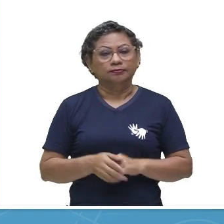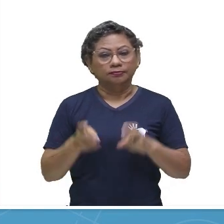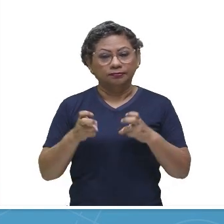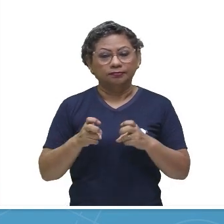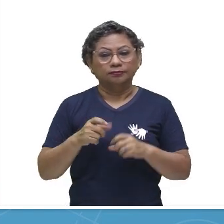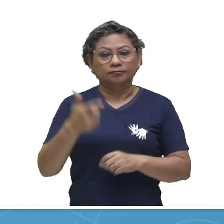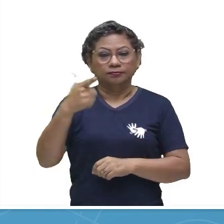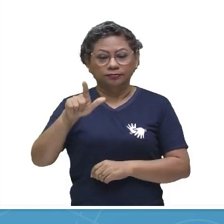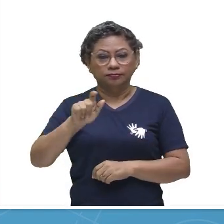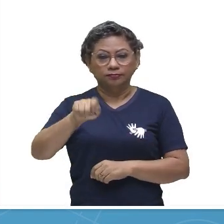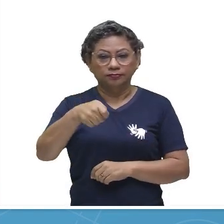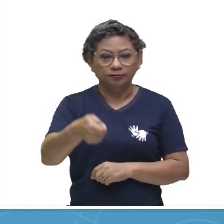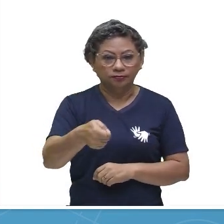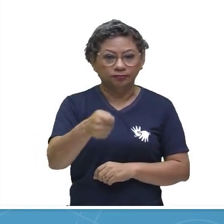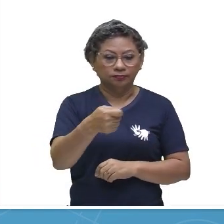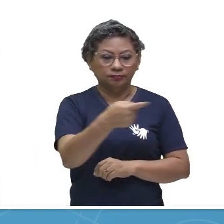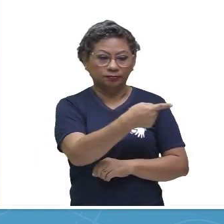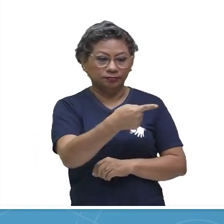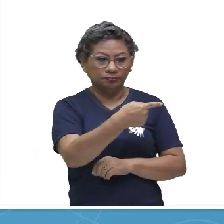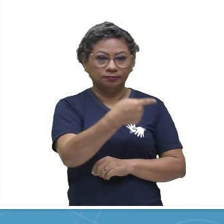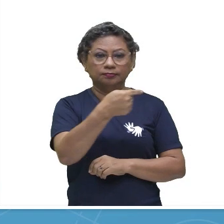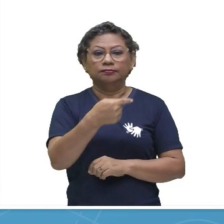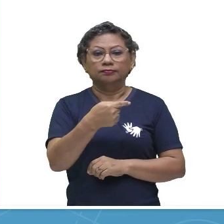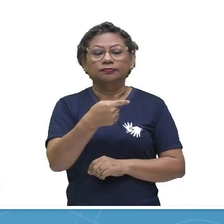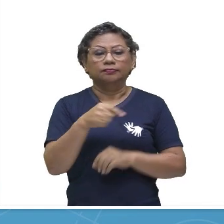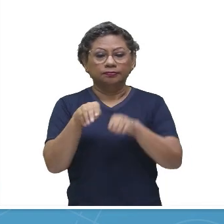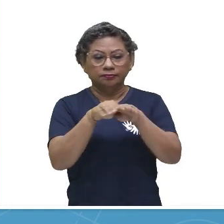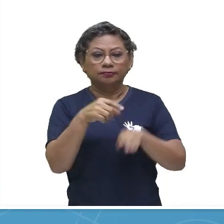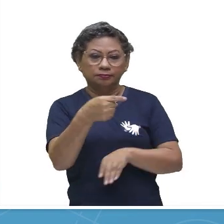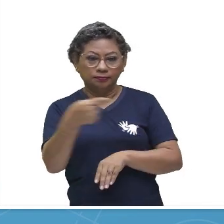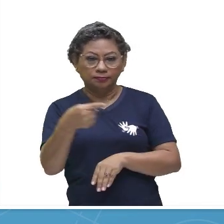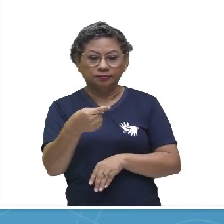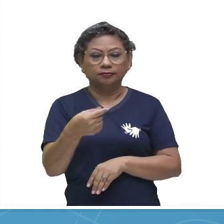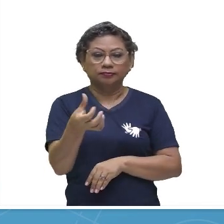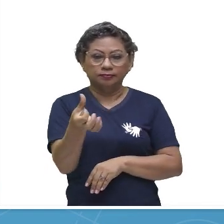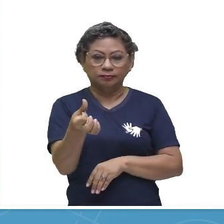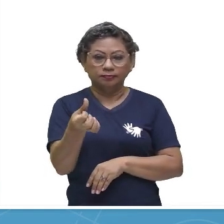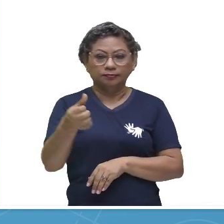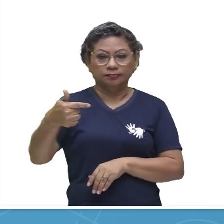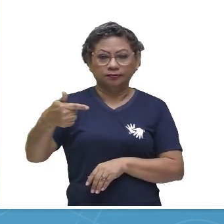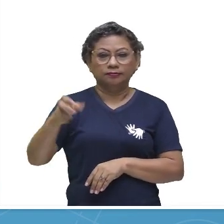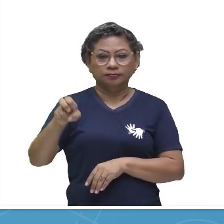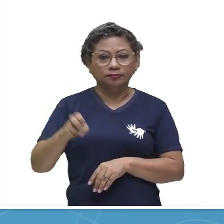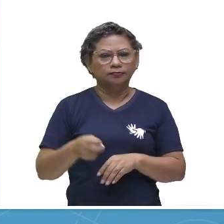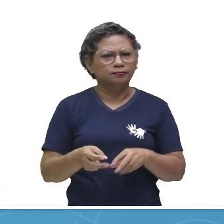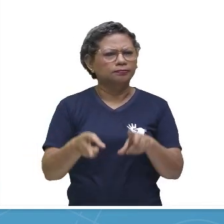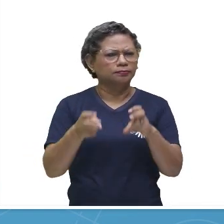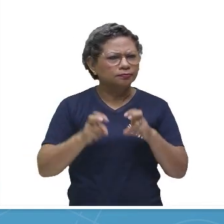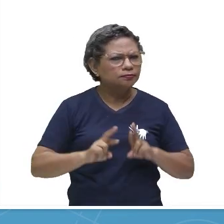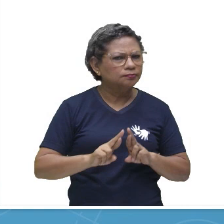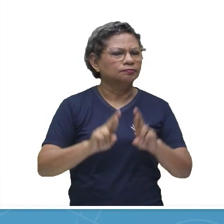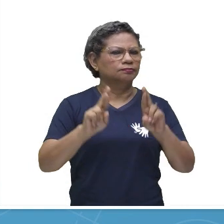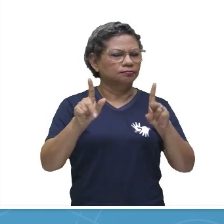sinal e resolve a potenciação. 5 à quarta, 625. Observe que existe uma diferença muito grande